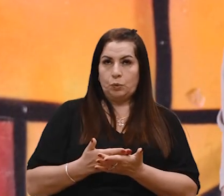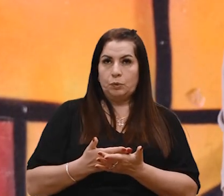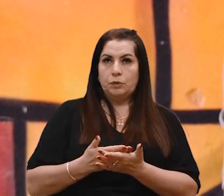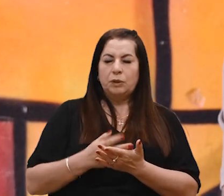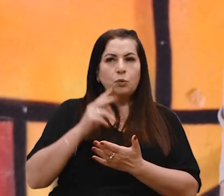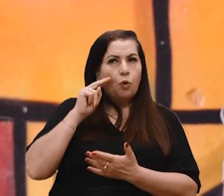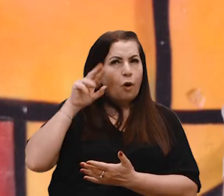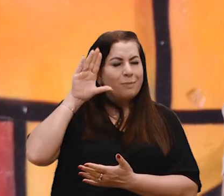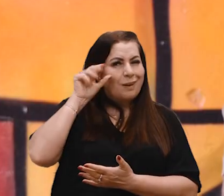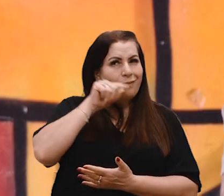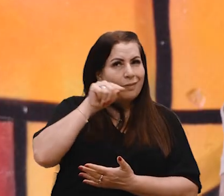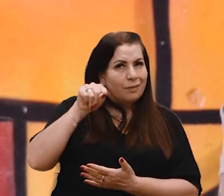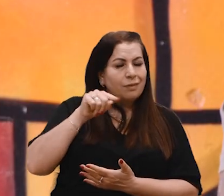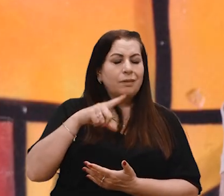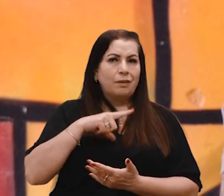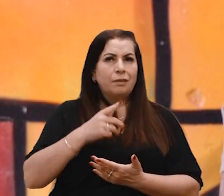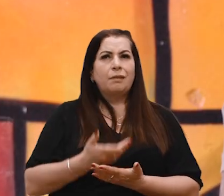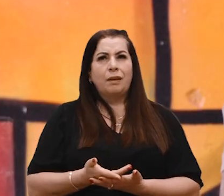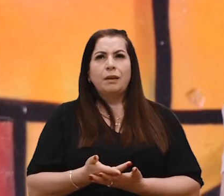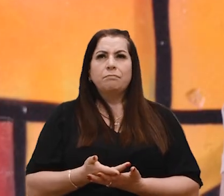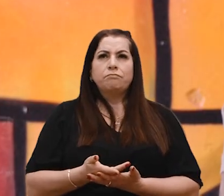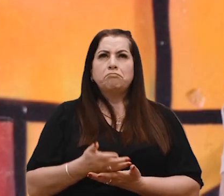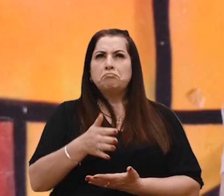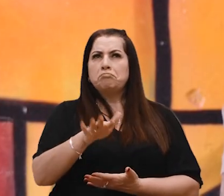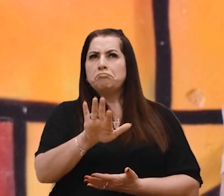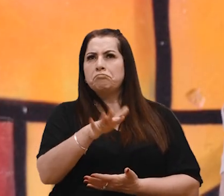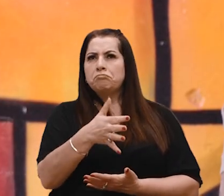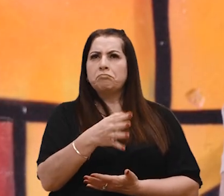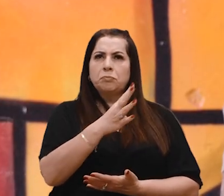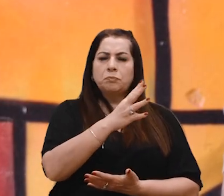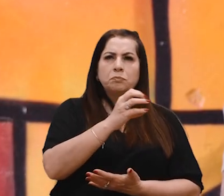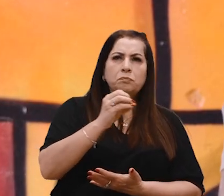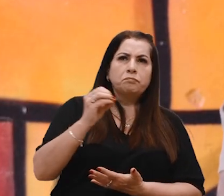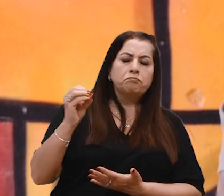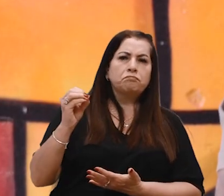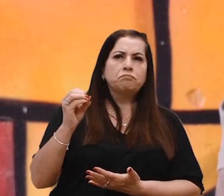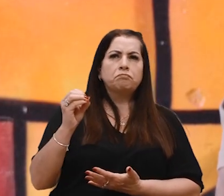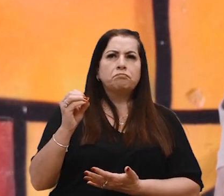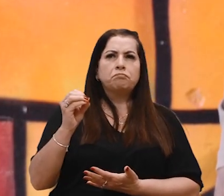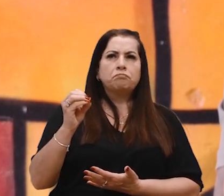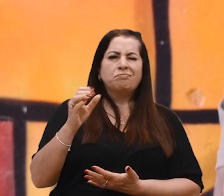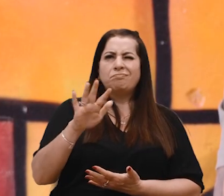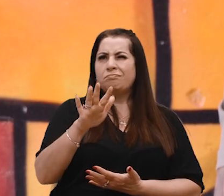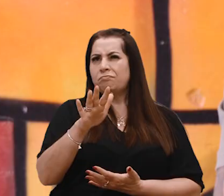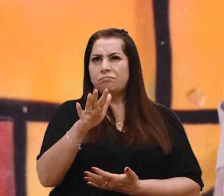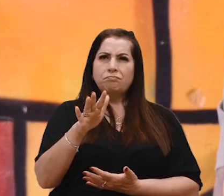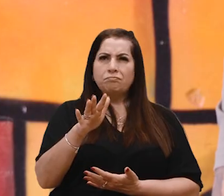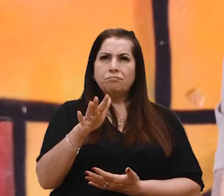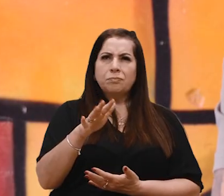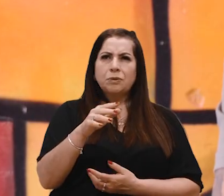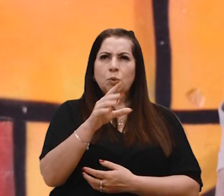principalmente da escola, que quando a gente observa aqui que a gente tem em média 400